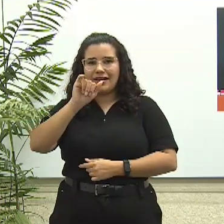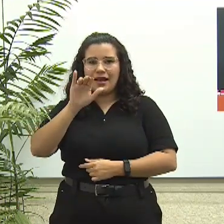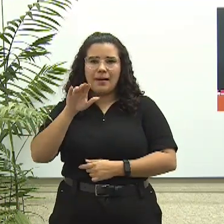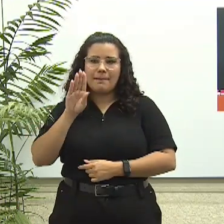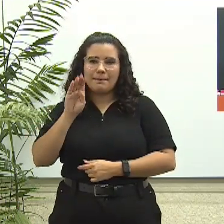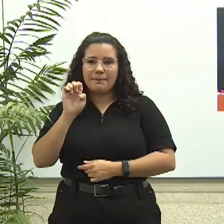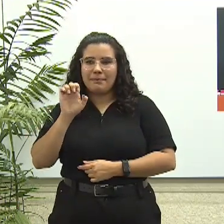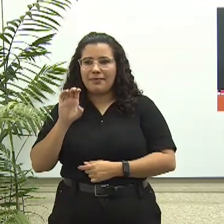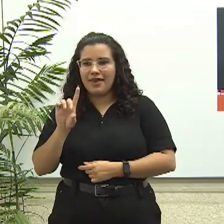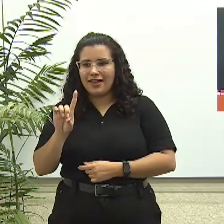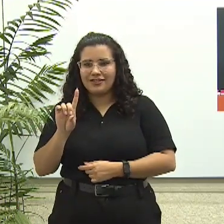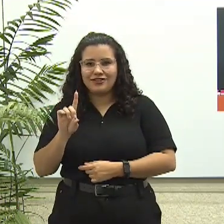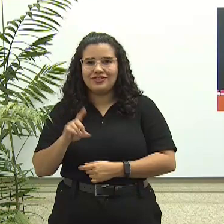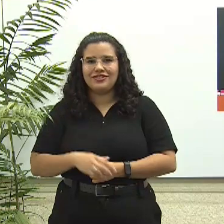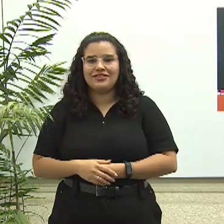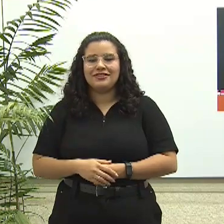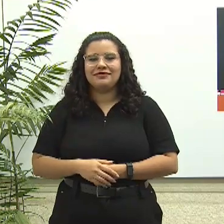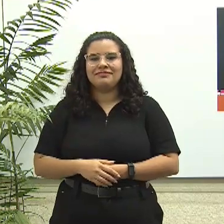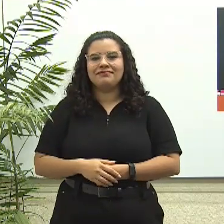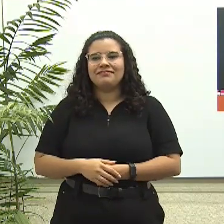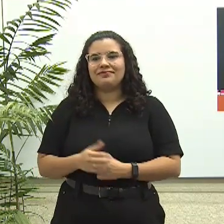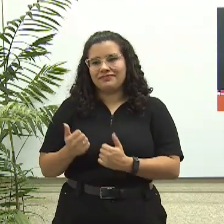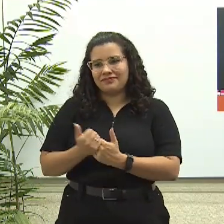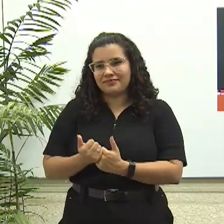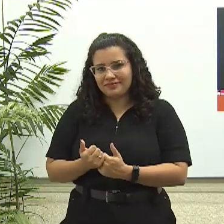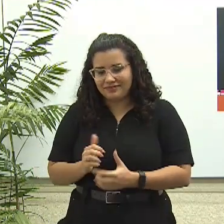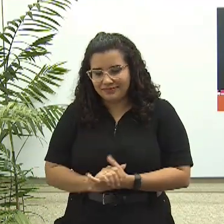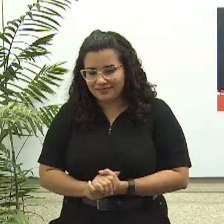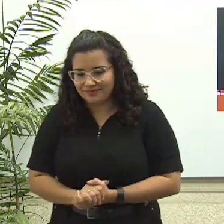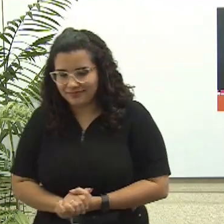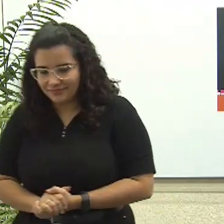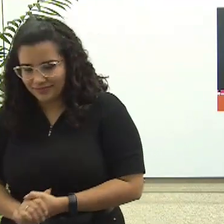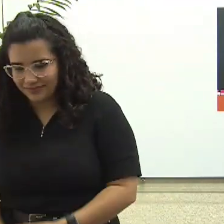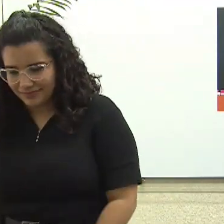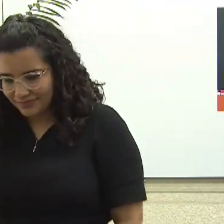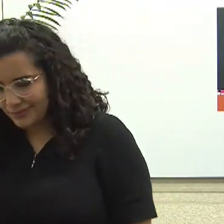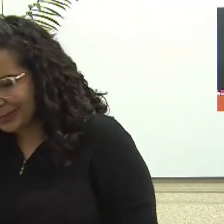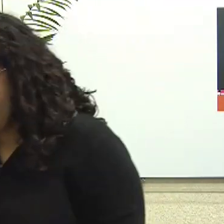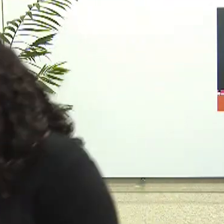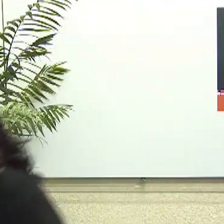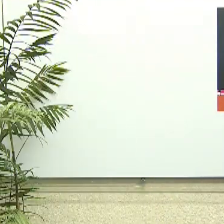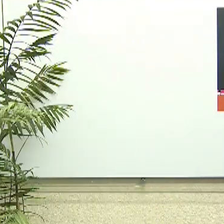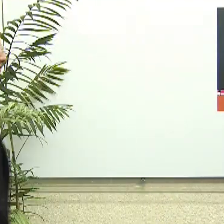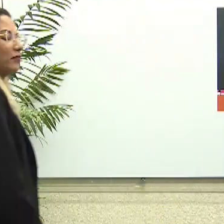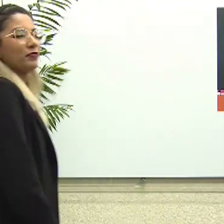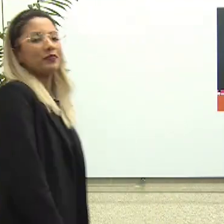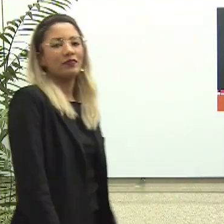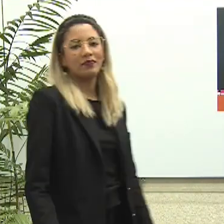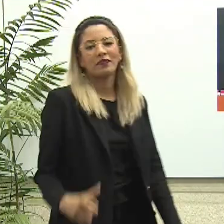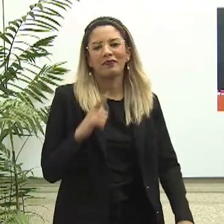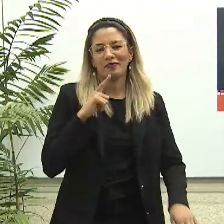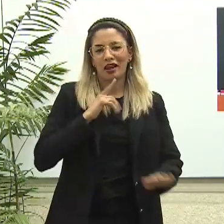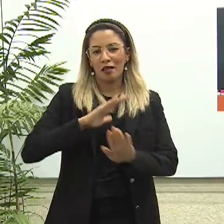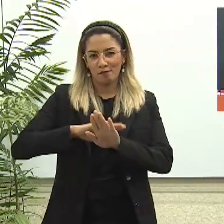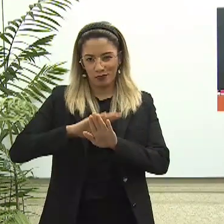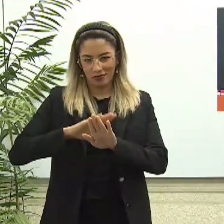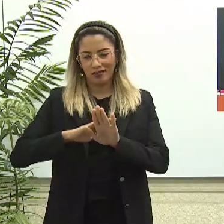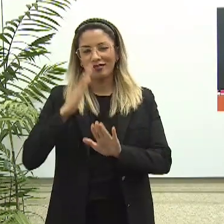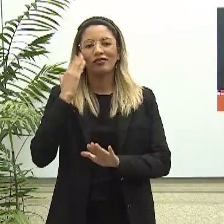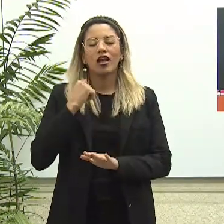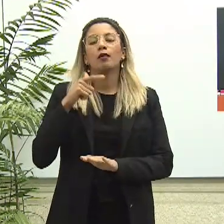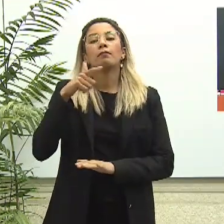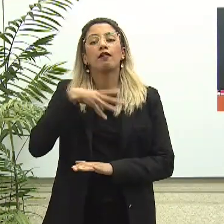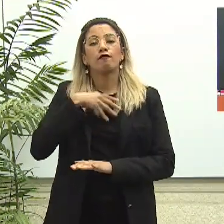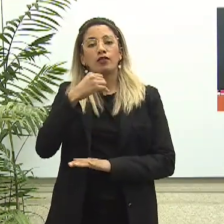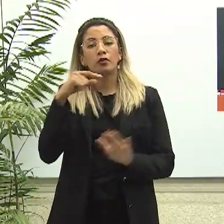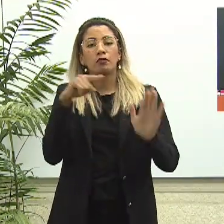sei se todo mundo já viu que eu acho Claro os autores têm toda a intencionalidade ali com aquela a cena né a filha tá questionando o porte de arma o pai